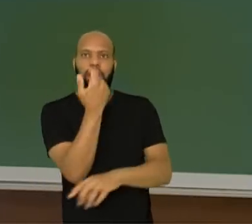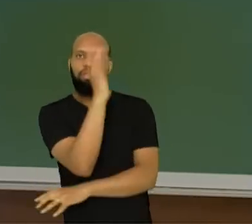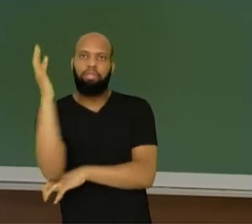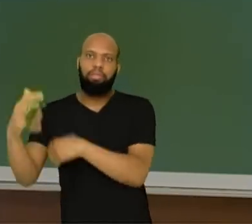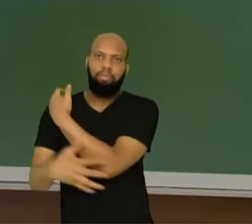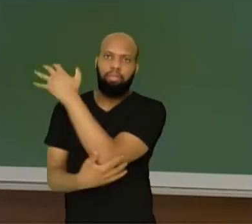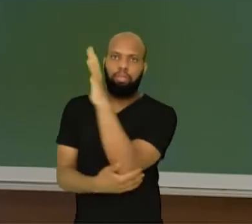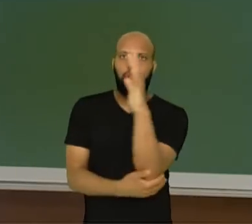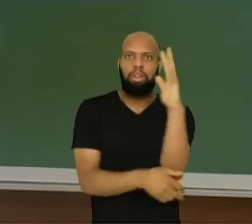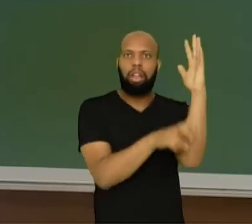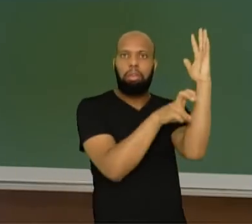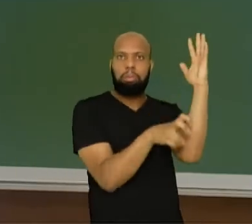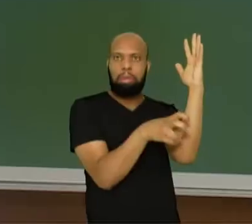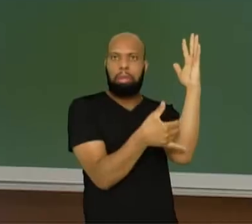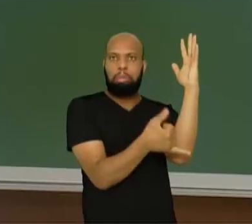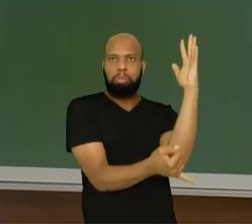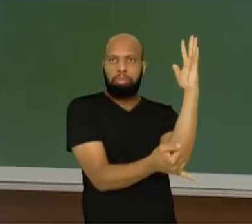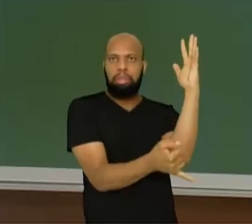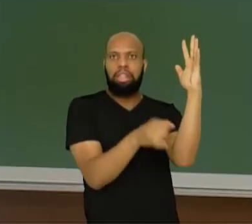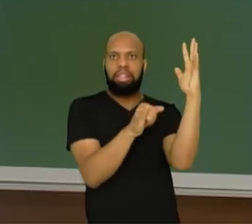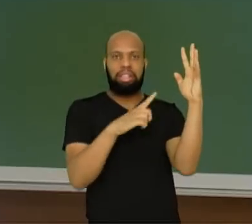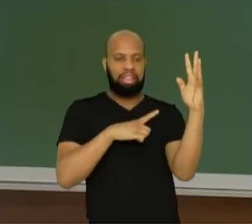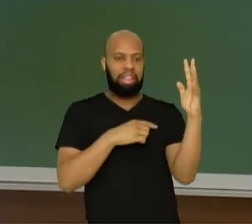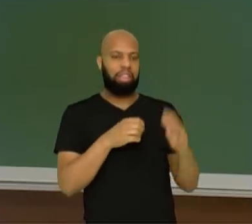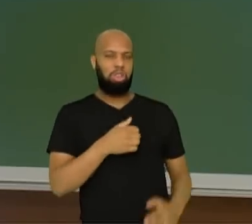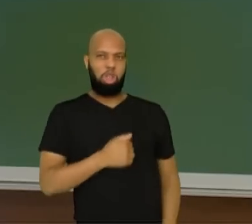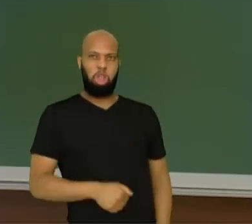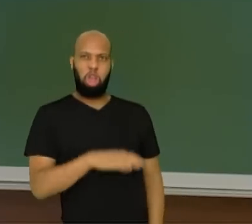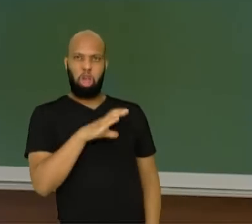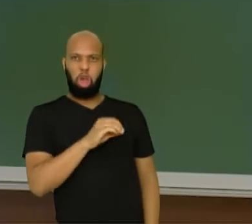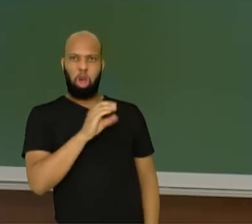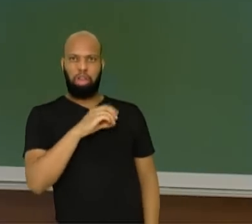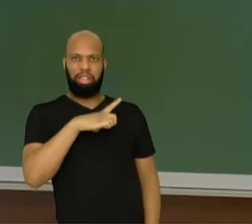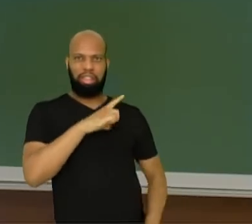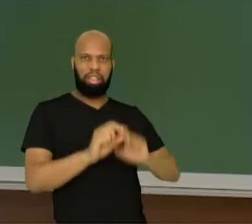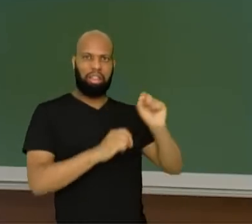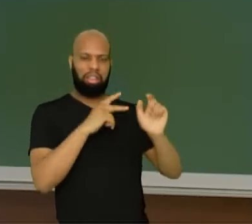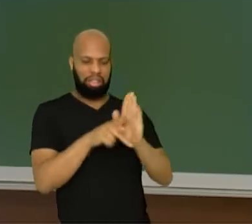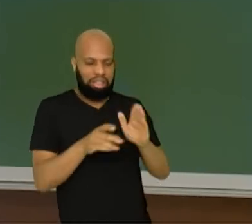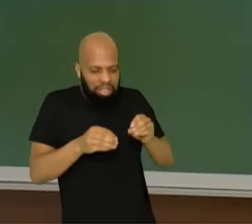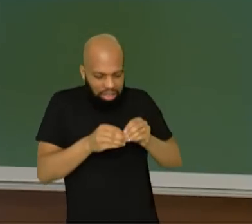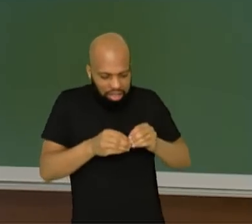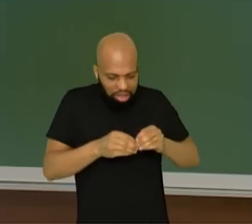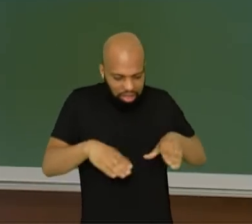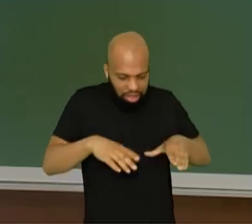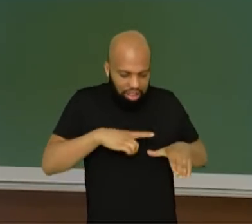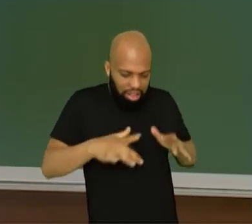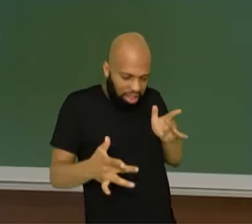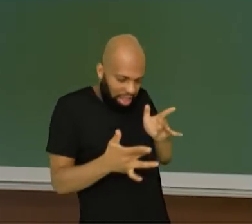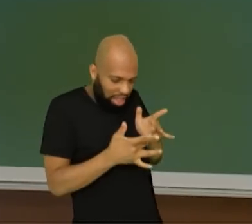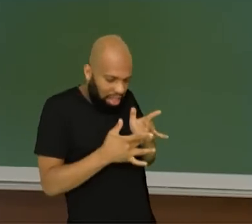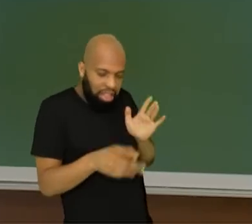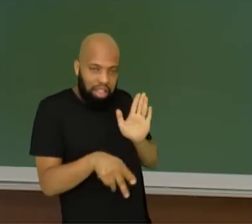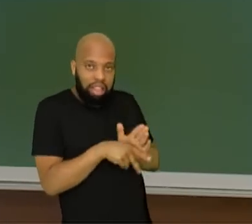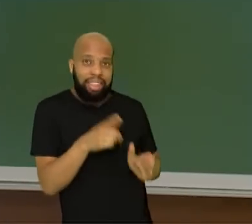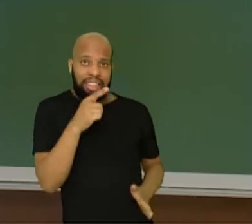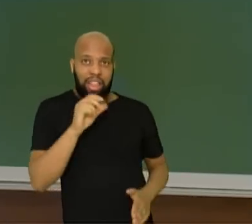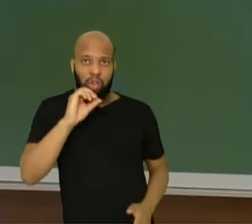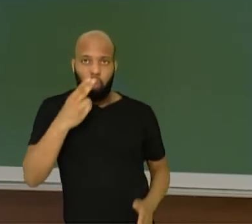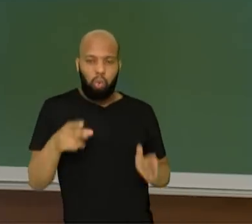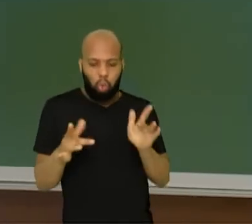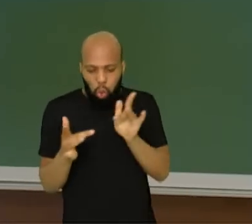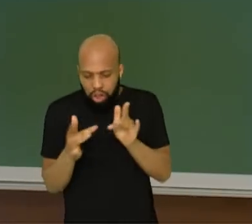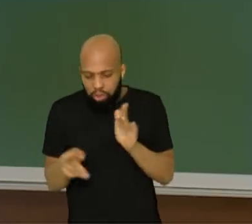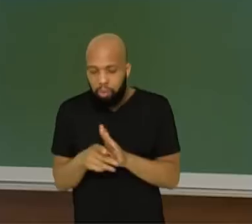numa localidade. Se essas fezes contendo esses ovos têm contato com a água ou têm contato com